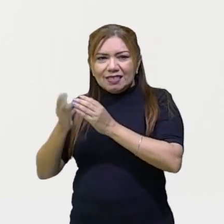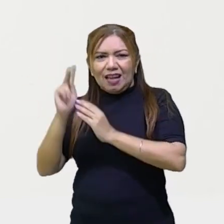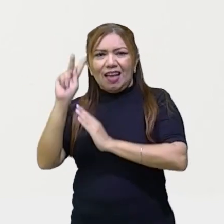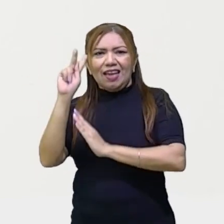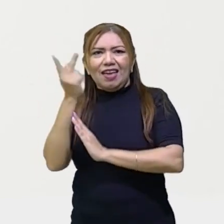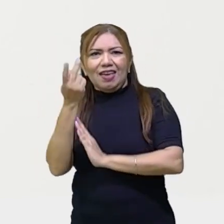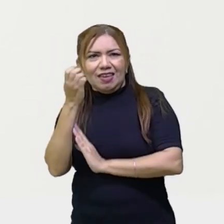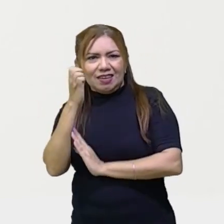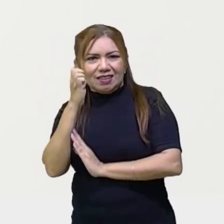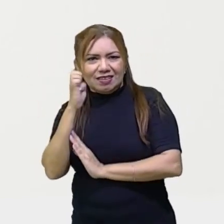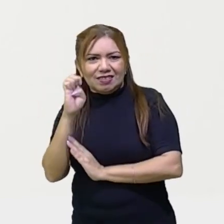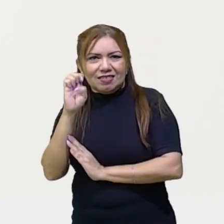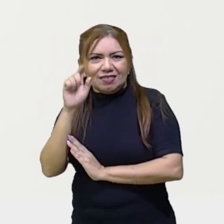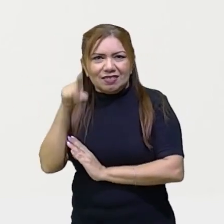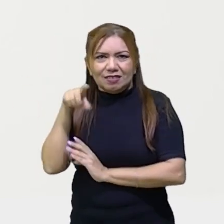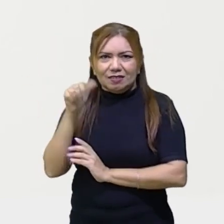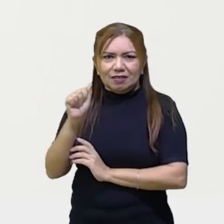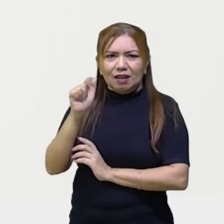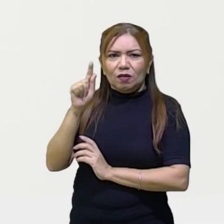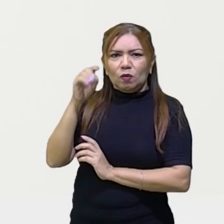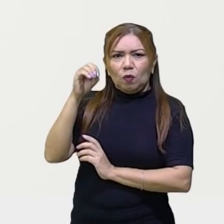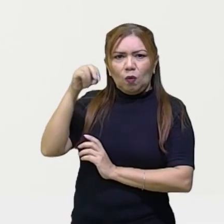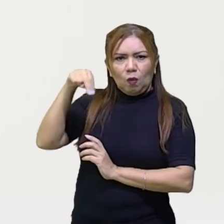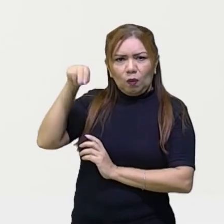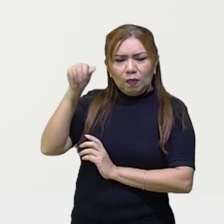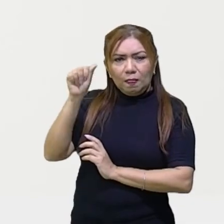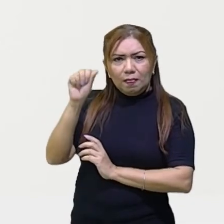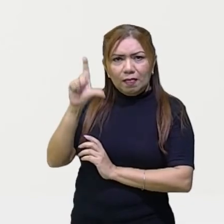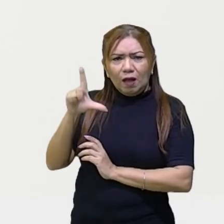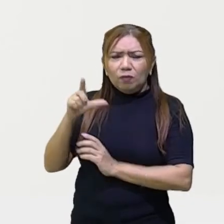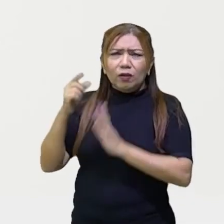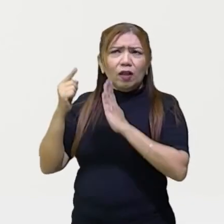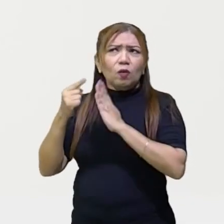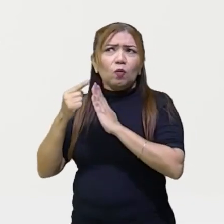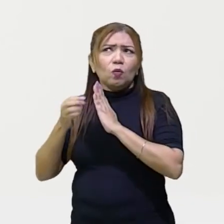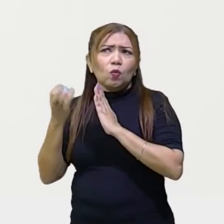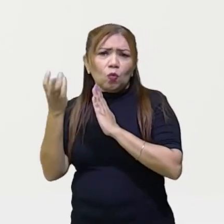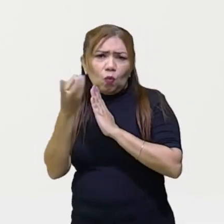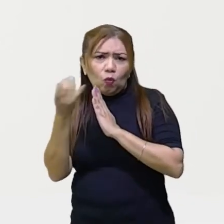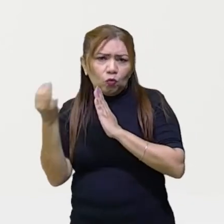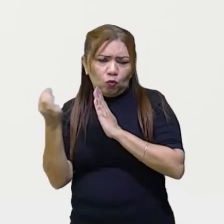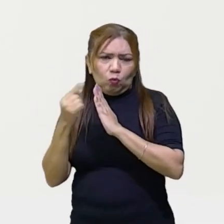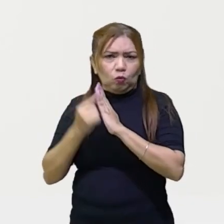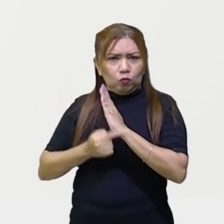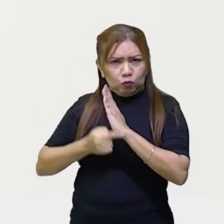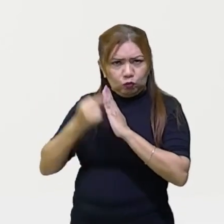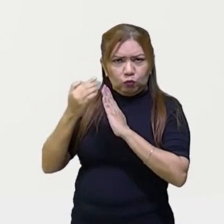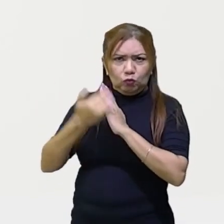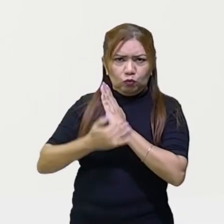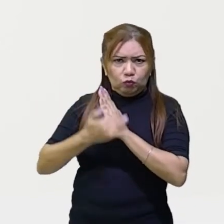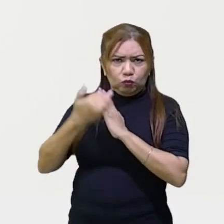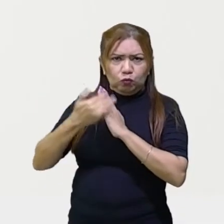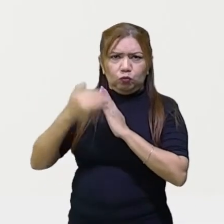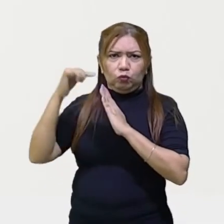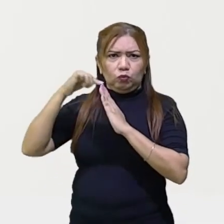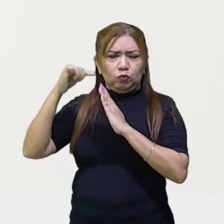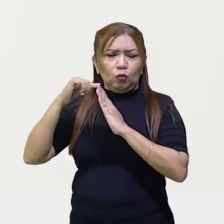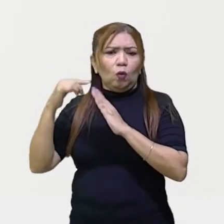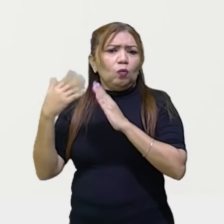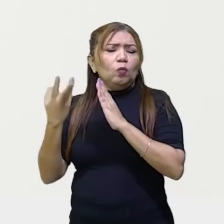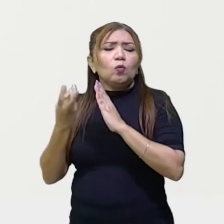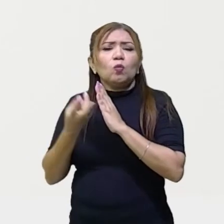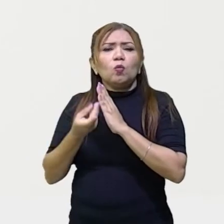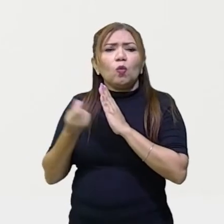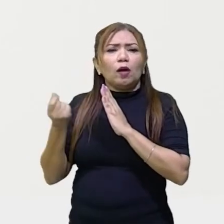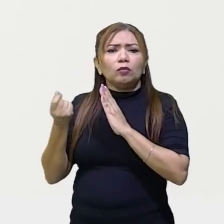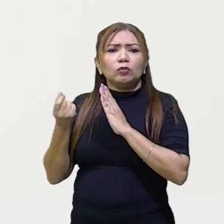seguinte conclusão correta sobre o seu número de vértices arestas e Faces Olha aí no Prisma vamos